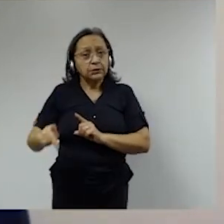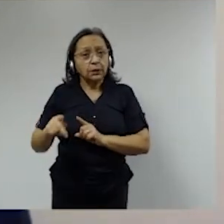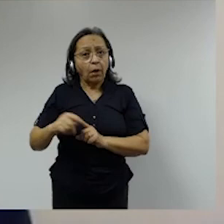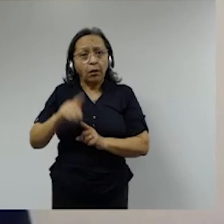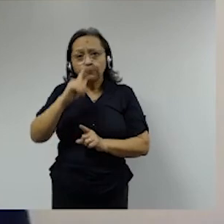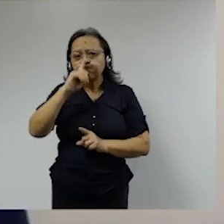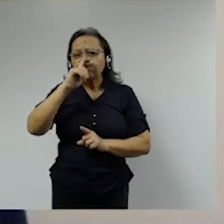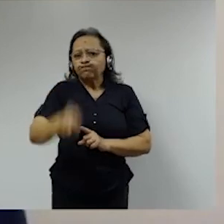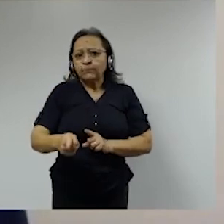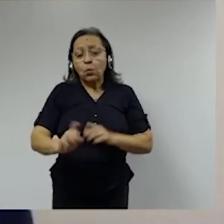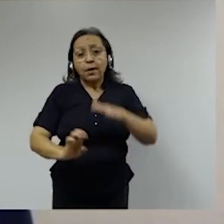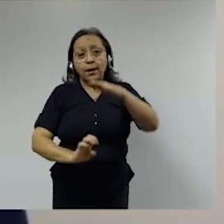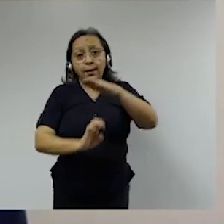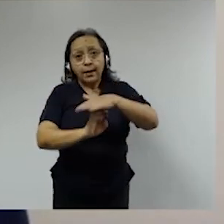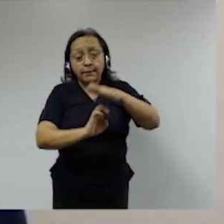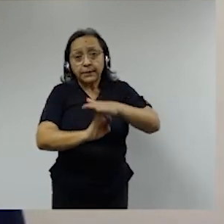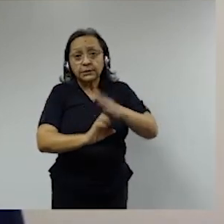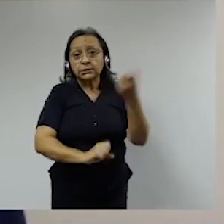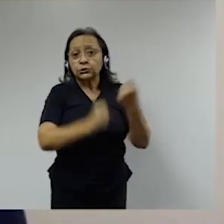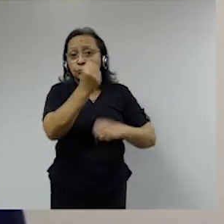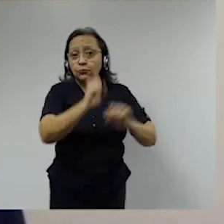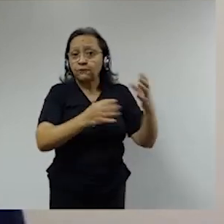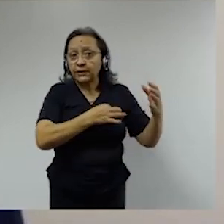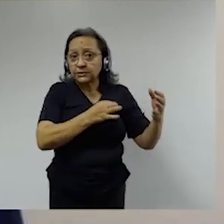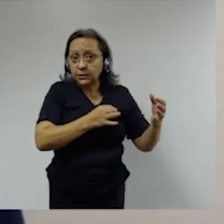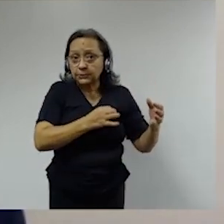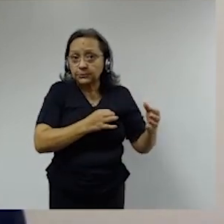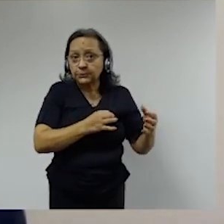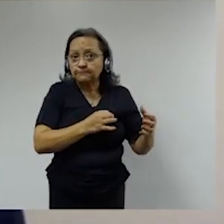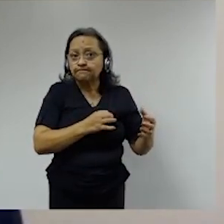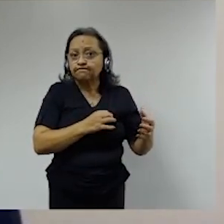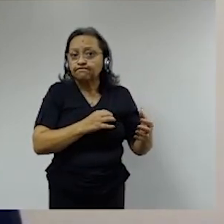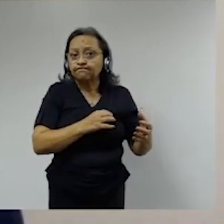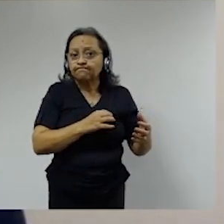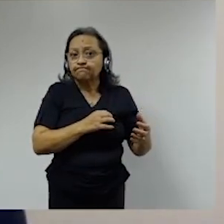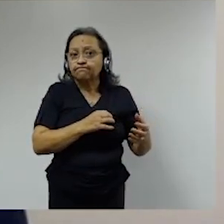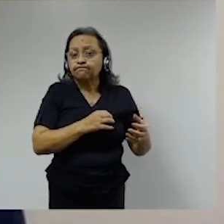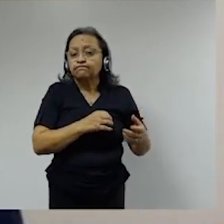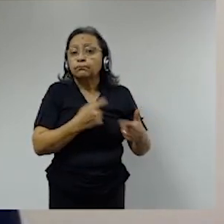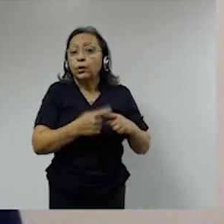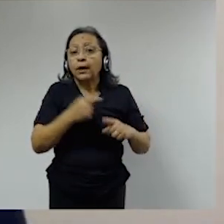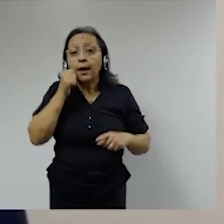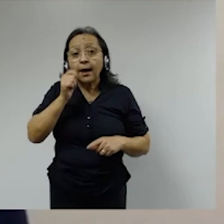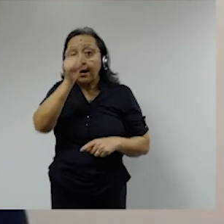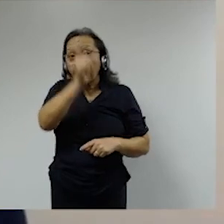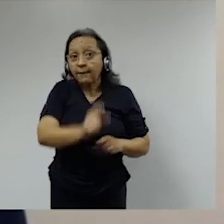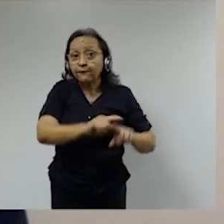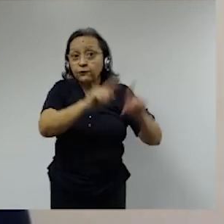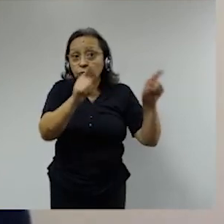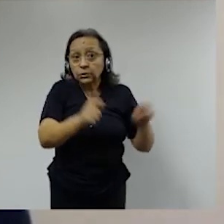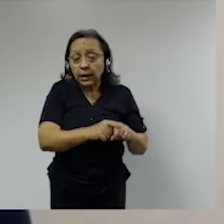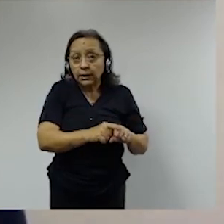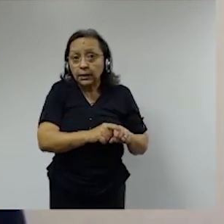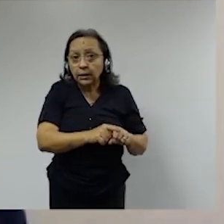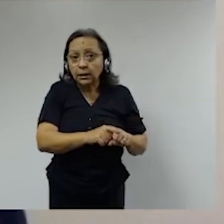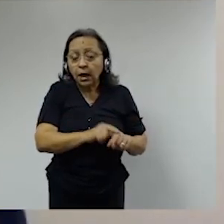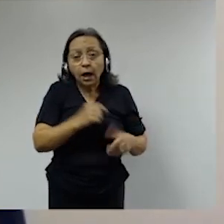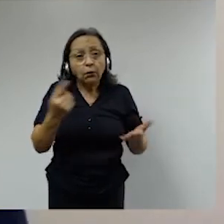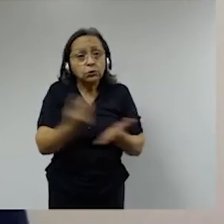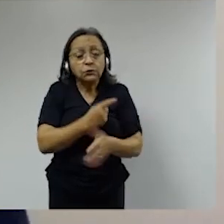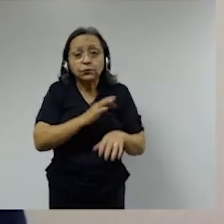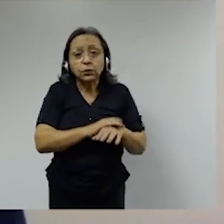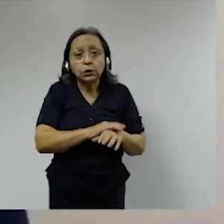empresa de confecções em danos morais em razão de a empregada ter sido diagnosticada com síndrome de